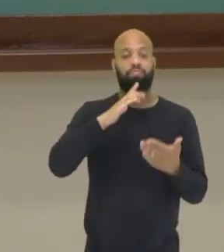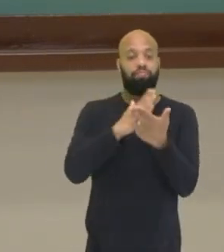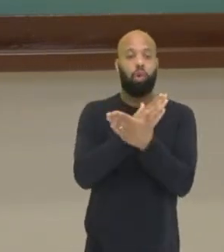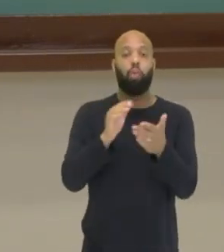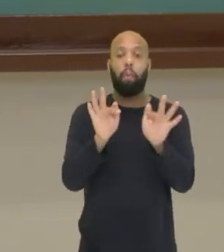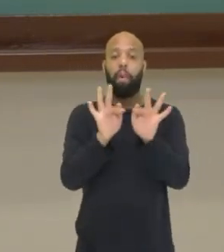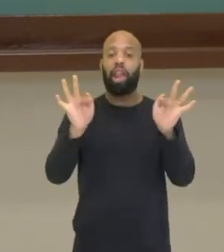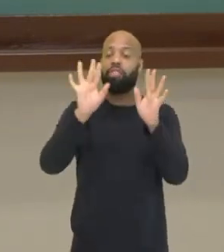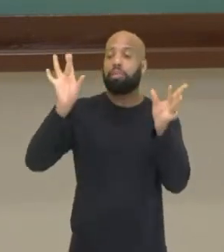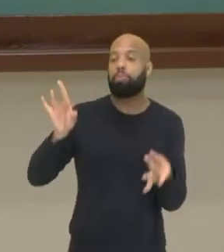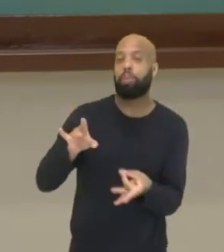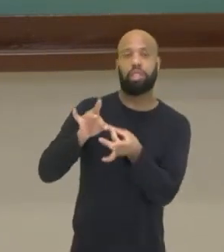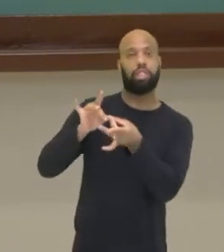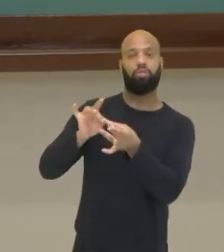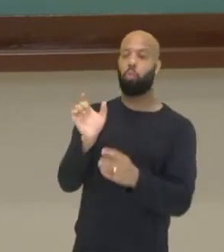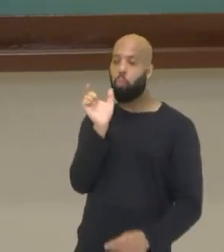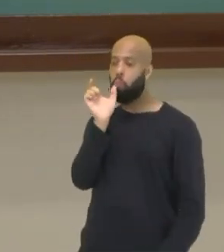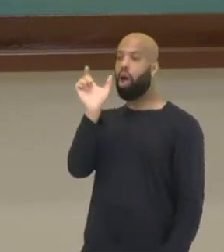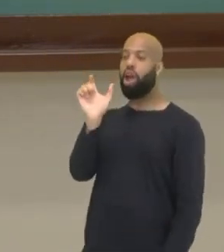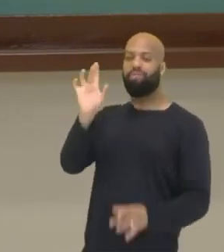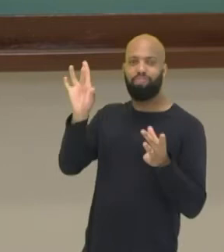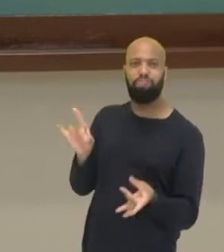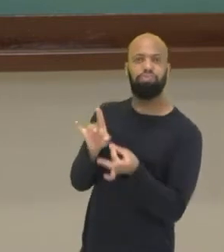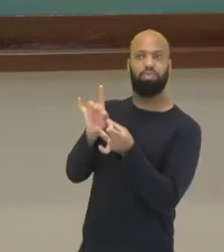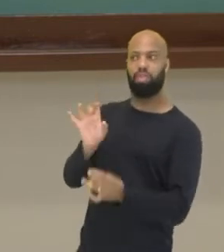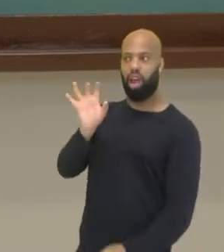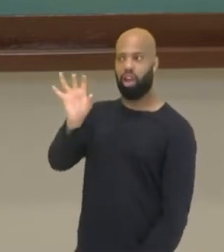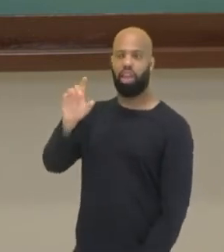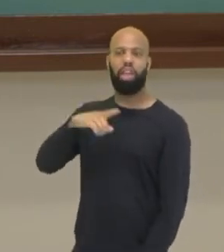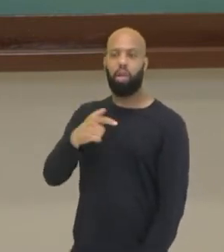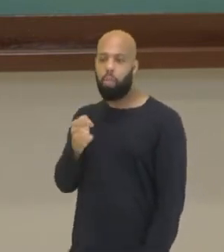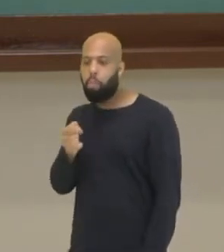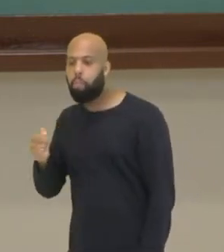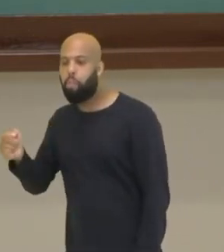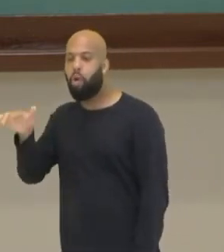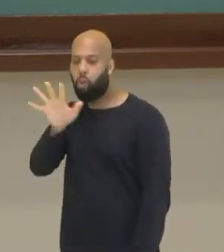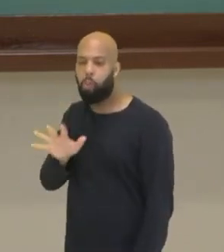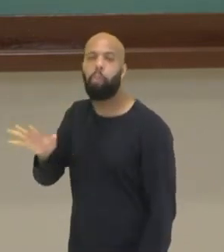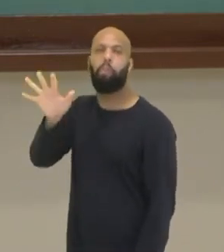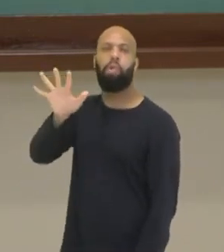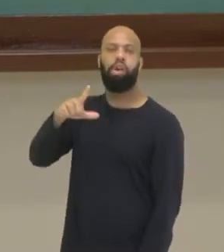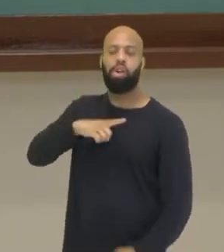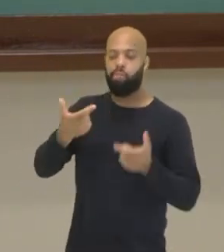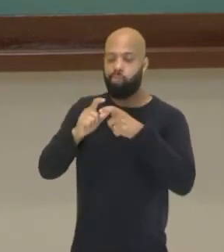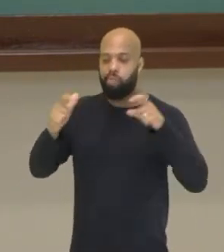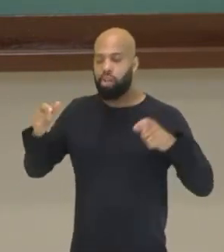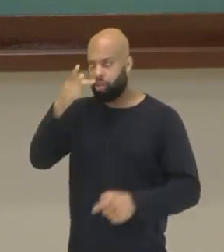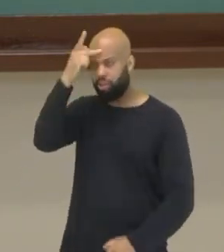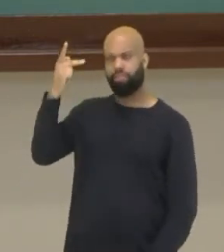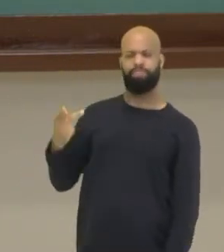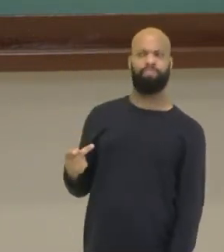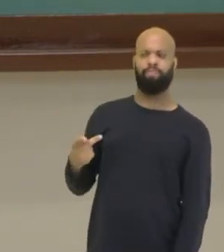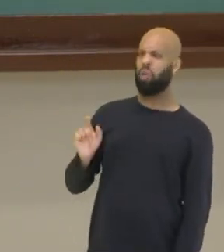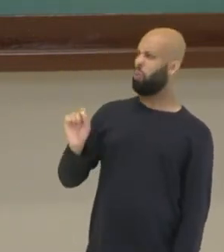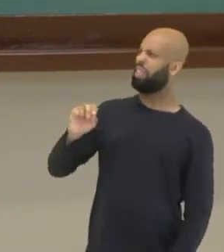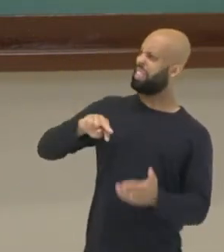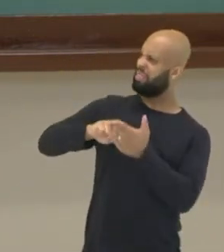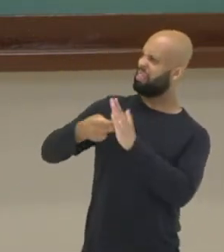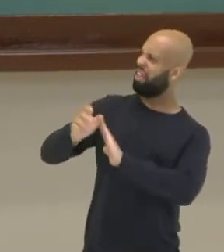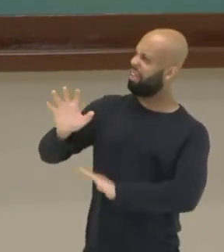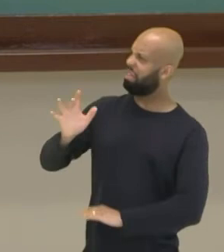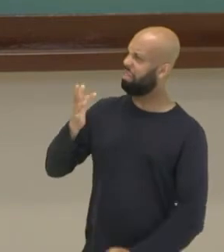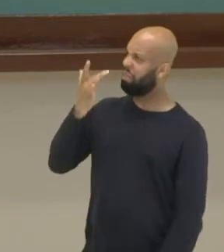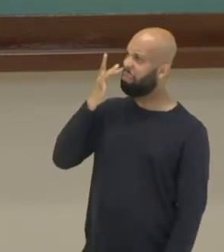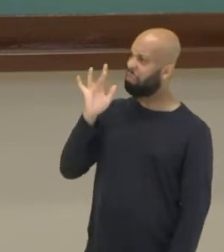é própria apenas daquele estado, né, ou no máximo de poucos lugares, e a maioria das pessoas vai ter um pouquinho de dúvida em relação ao